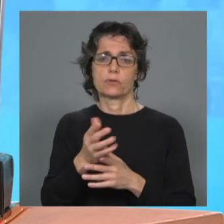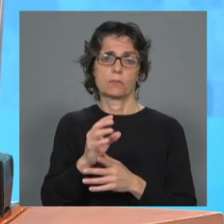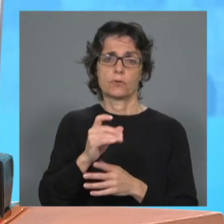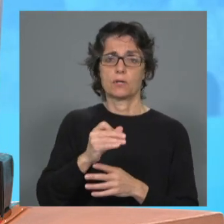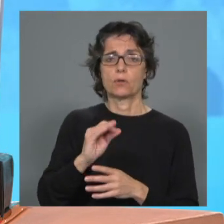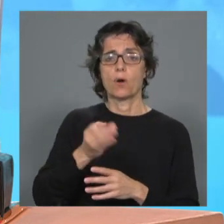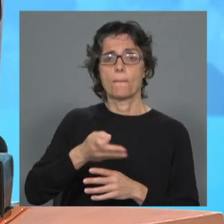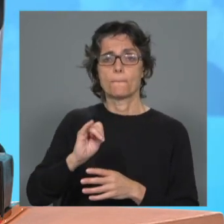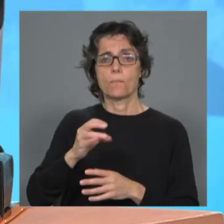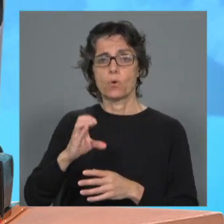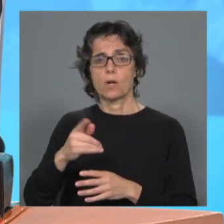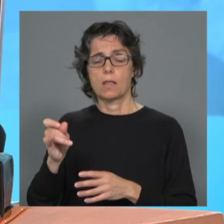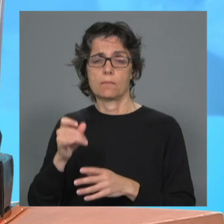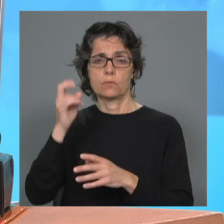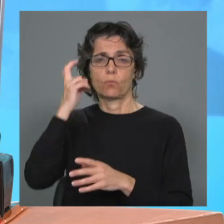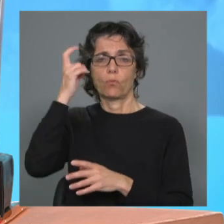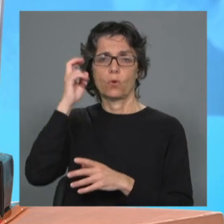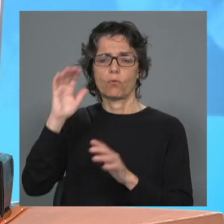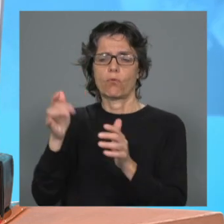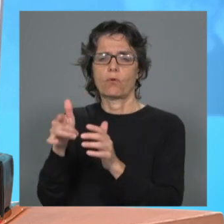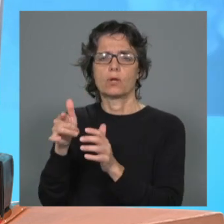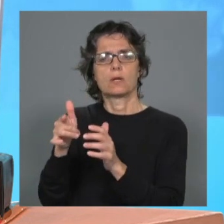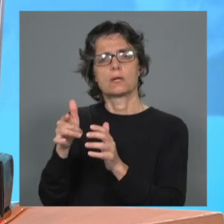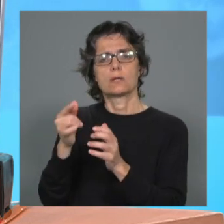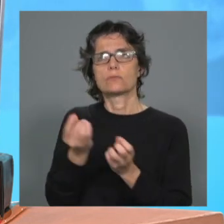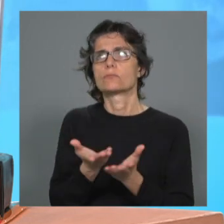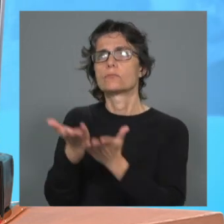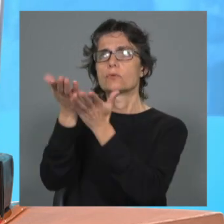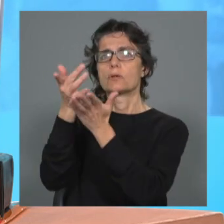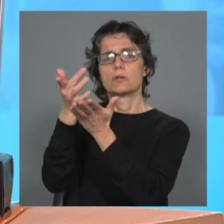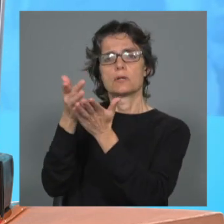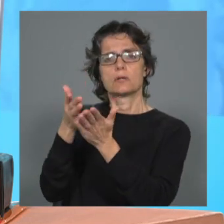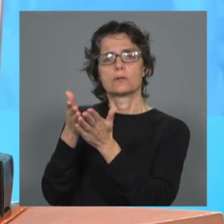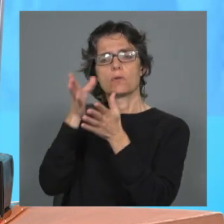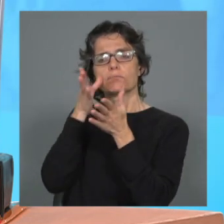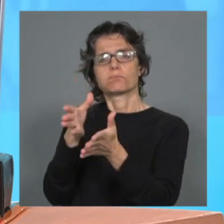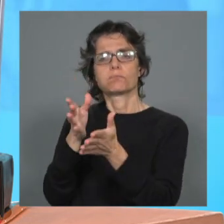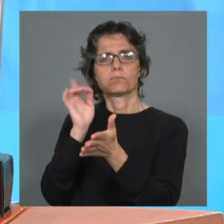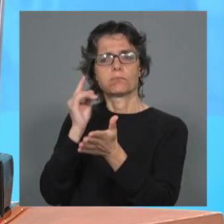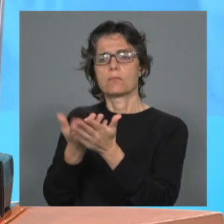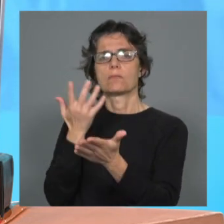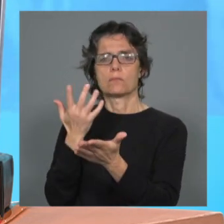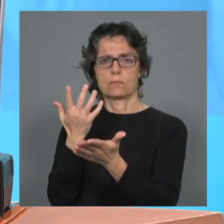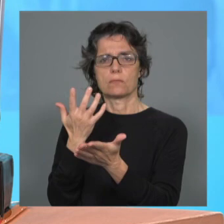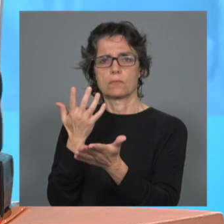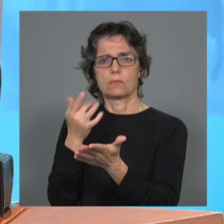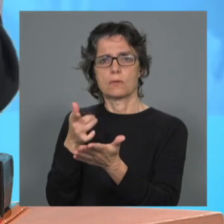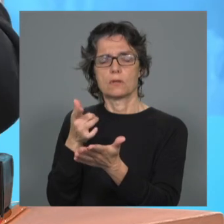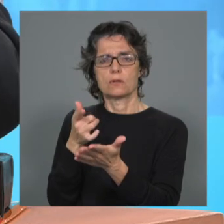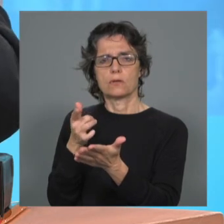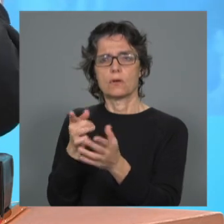imolado é o centro. E o sentido que é dado a essa figura como uma espécie